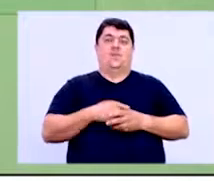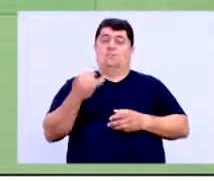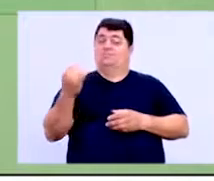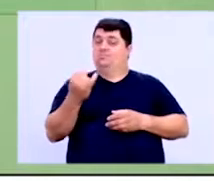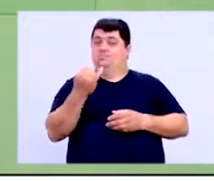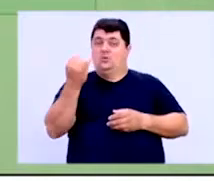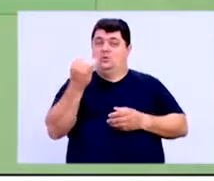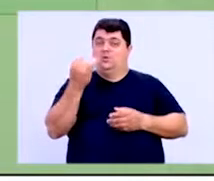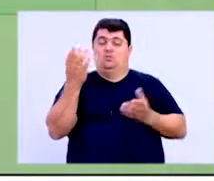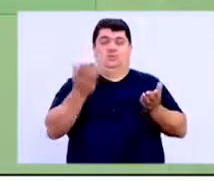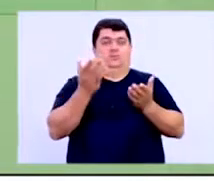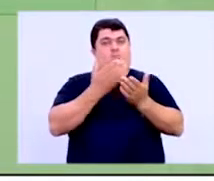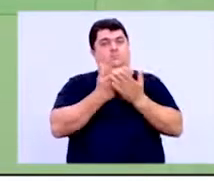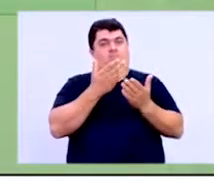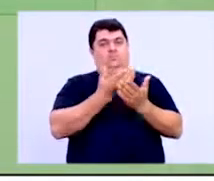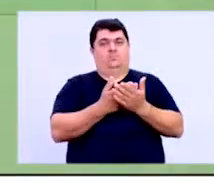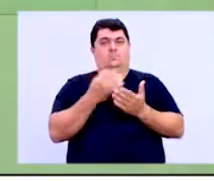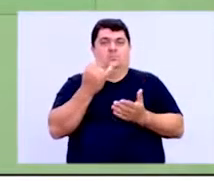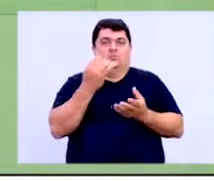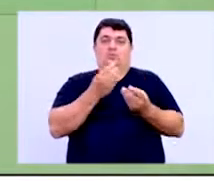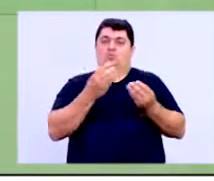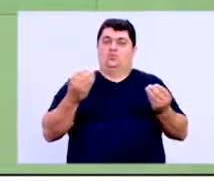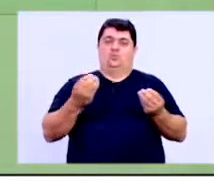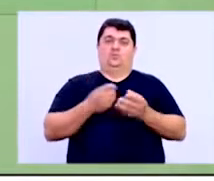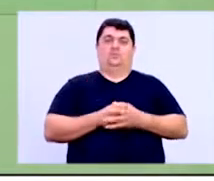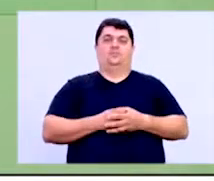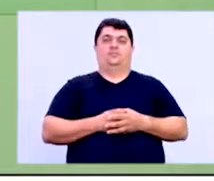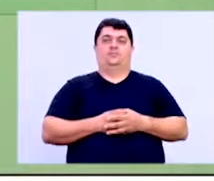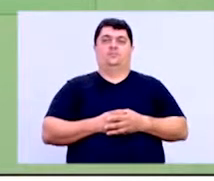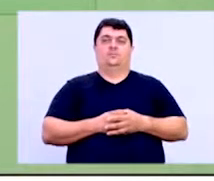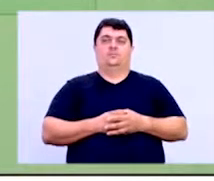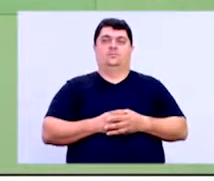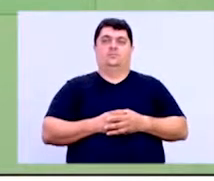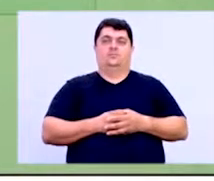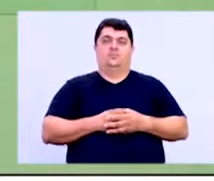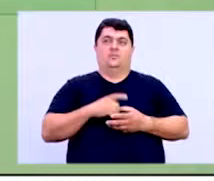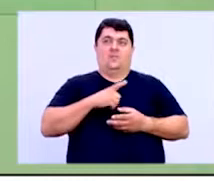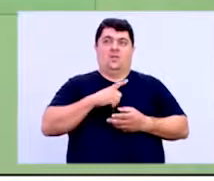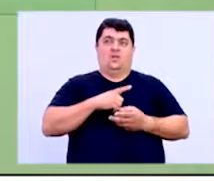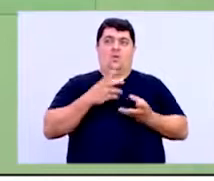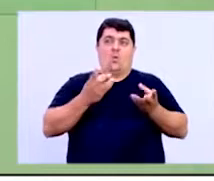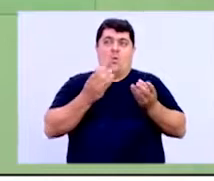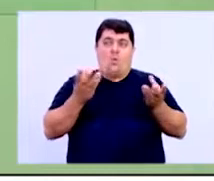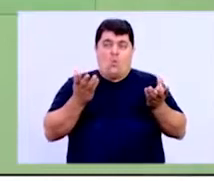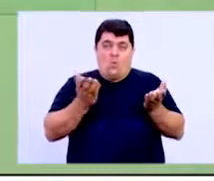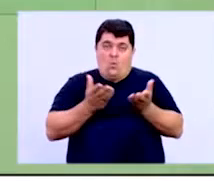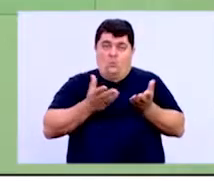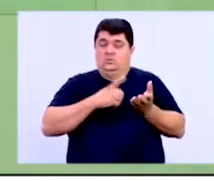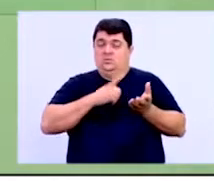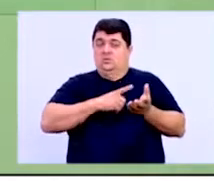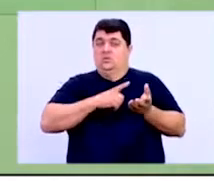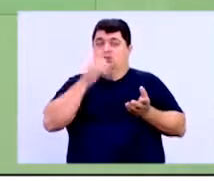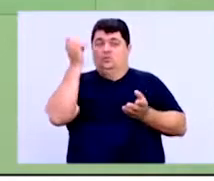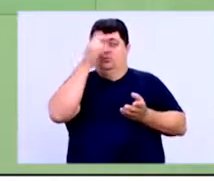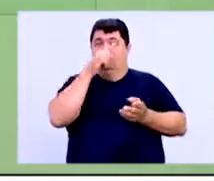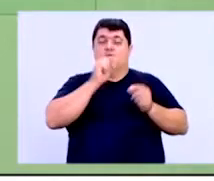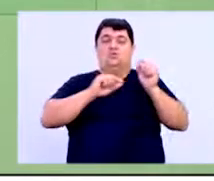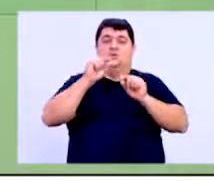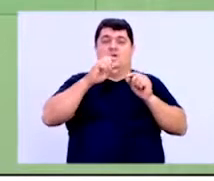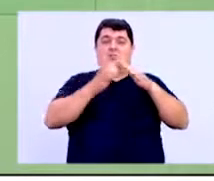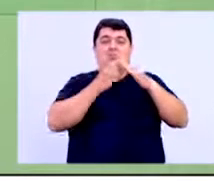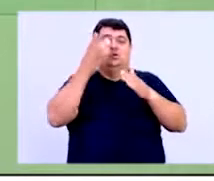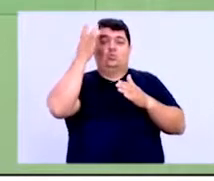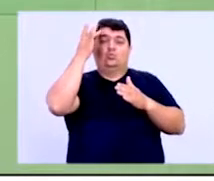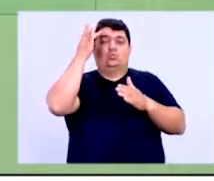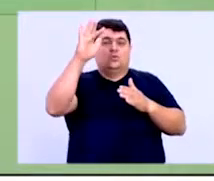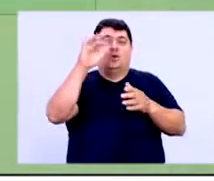Importantíssima a aula de hoje, hein? Muito importante. Um dos grandes déficits de hoje em dia é as empresas não